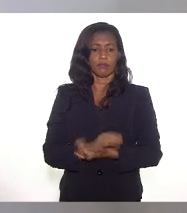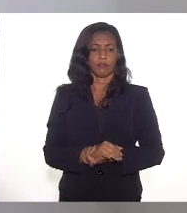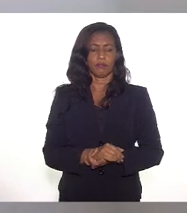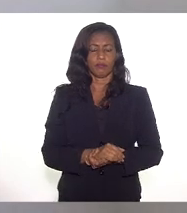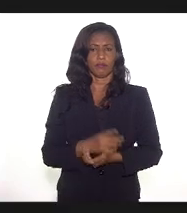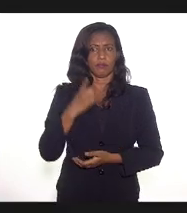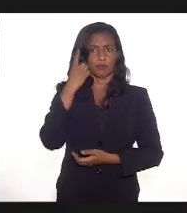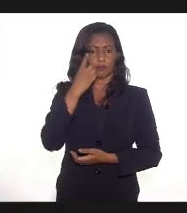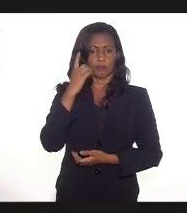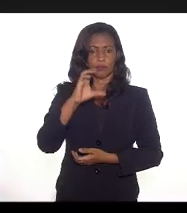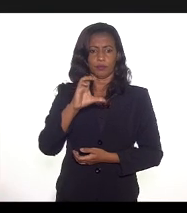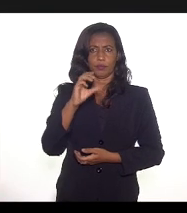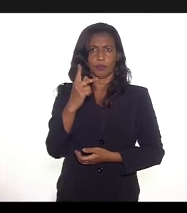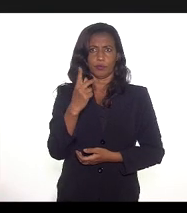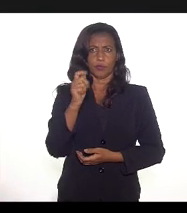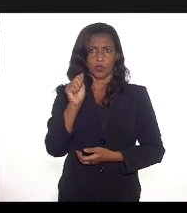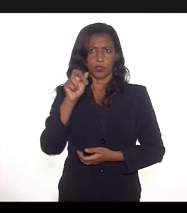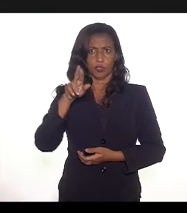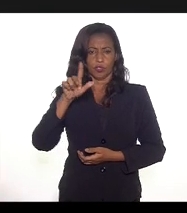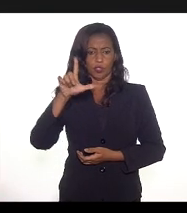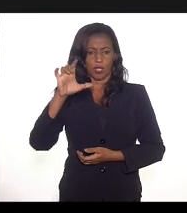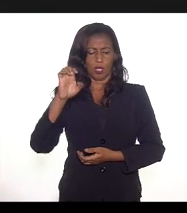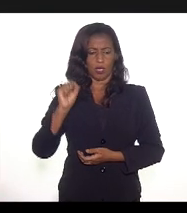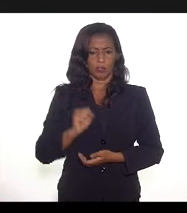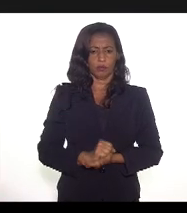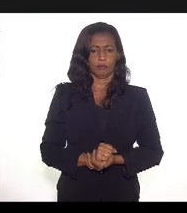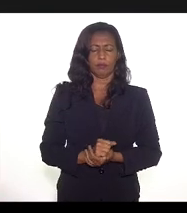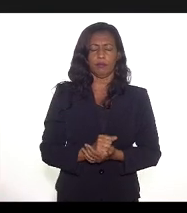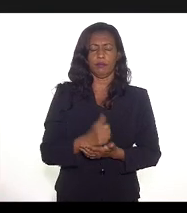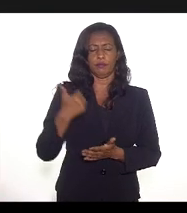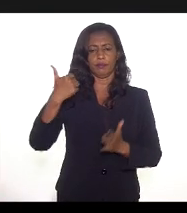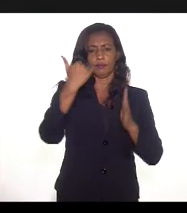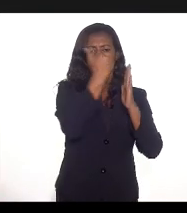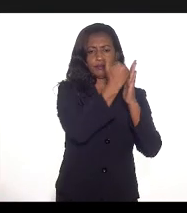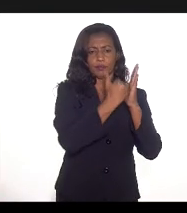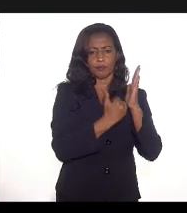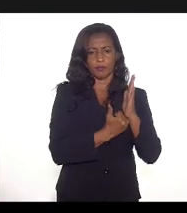Charles. Questão de ordem, presidente.